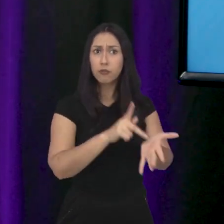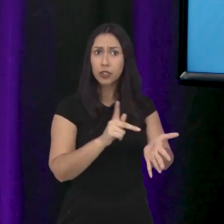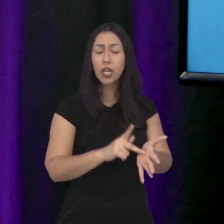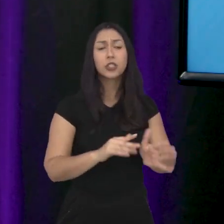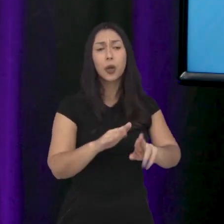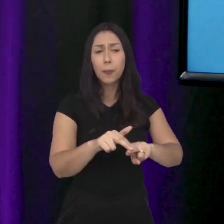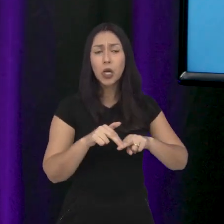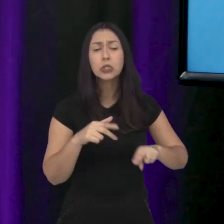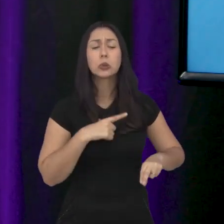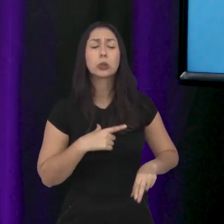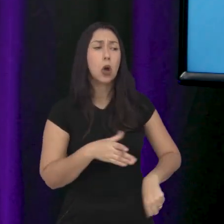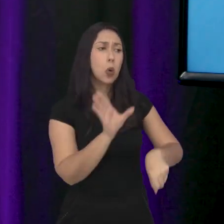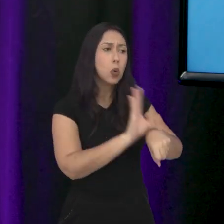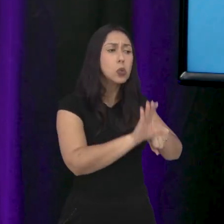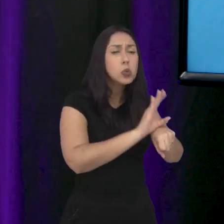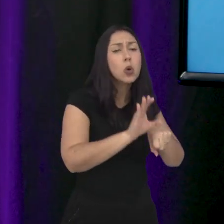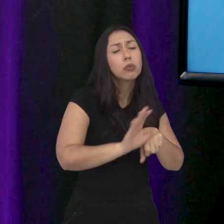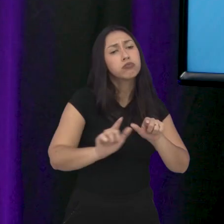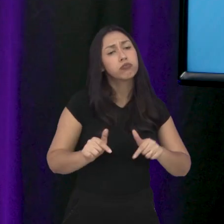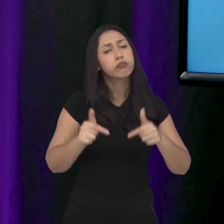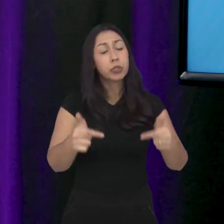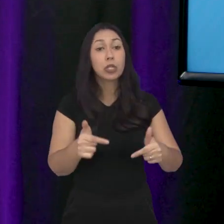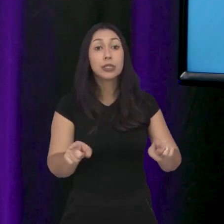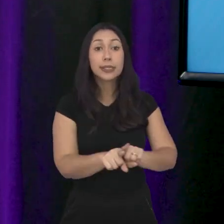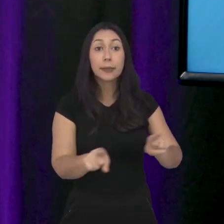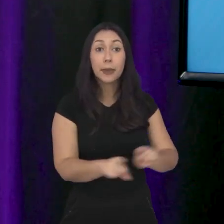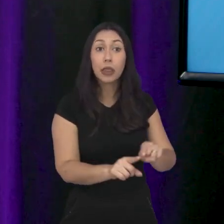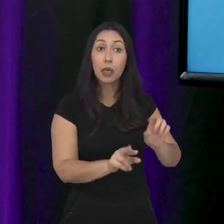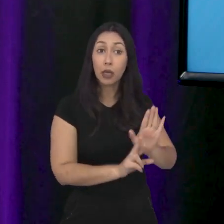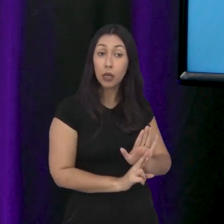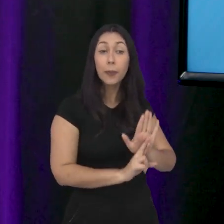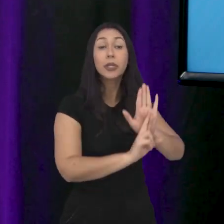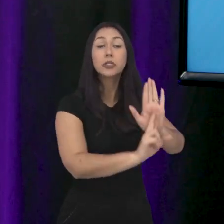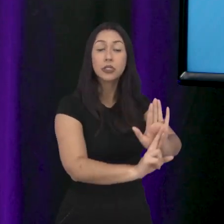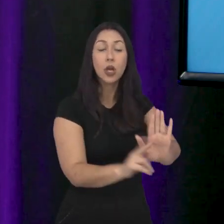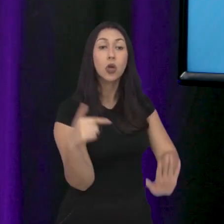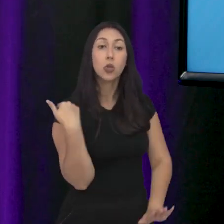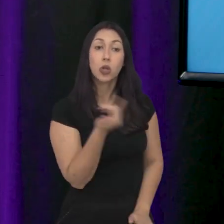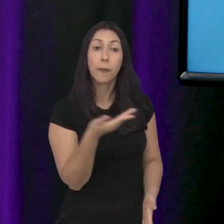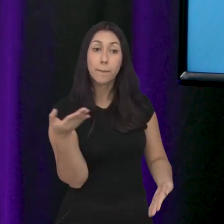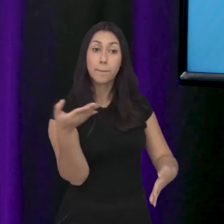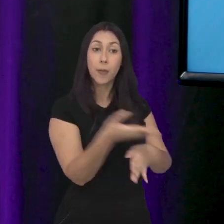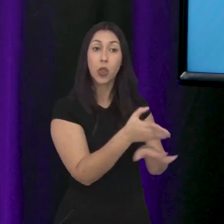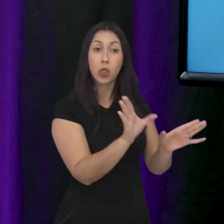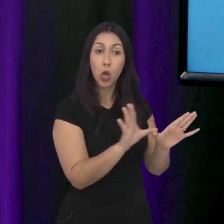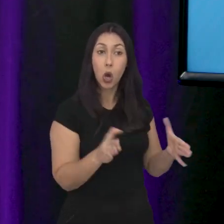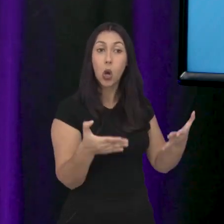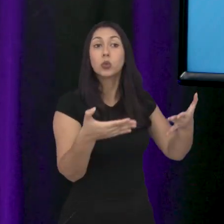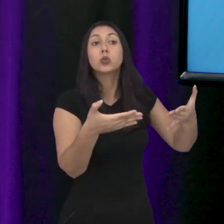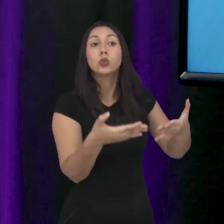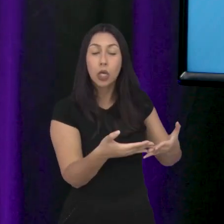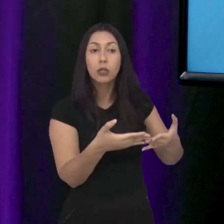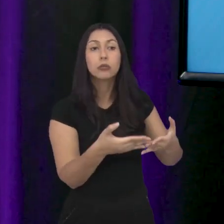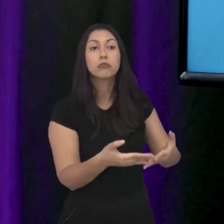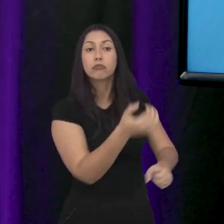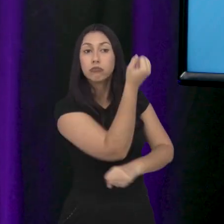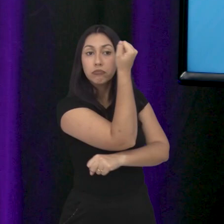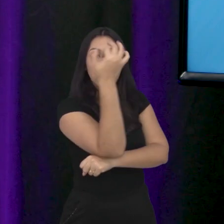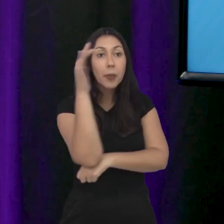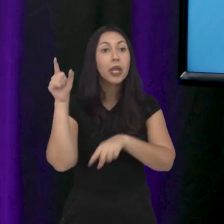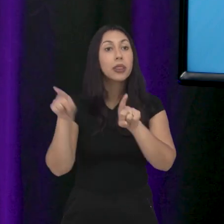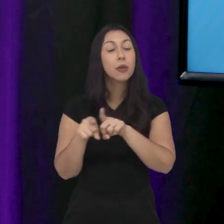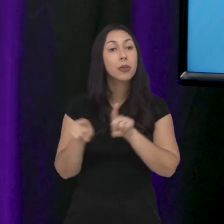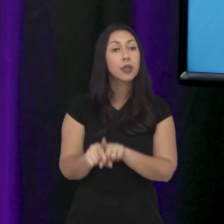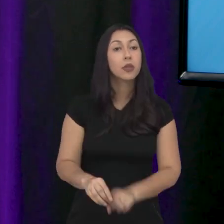tem diversas iniciativas em curso atualmente, e uma delas é de representação pública. A gente faz parte do Conselho de Meio Ambiente, do Coman e